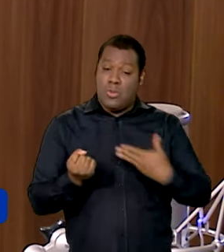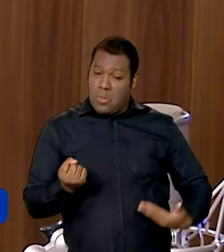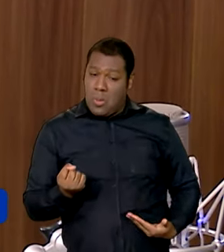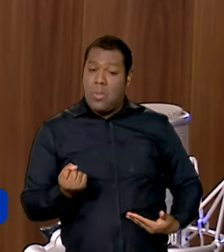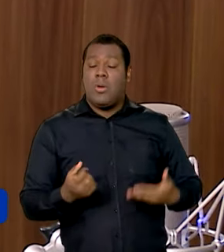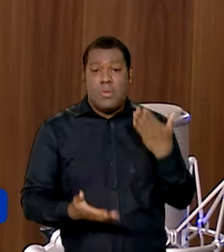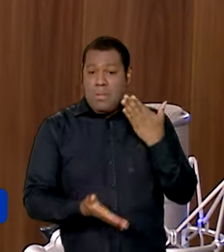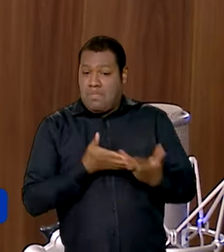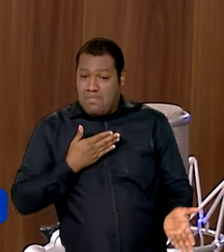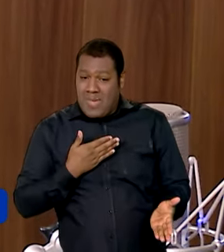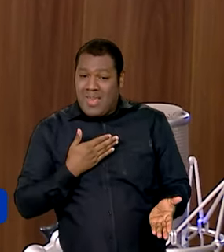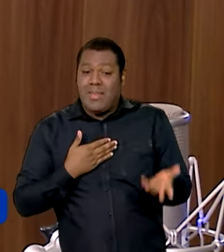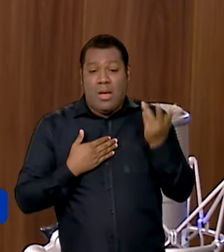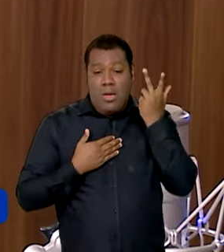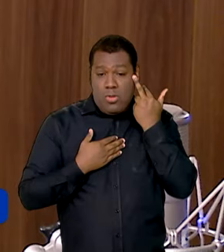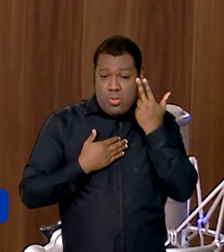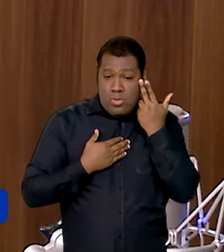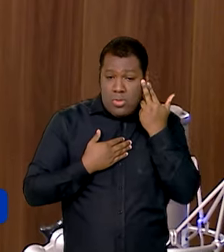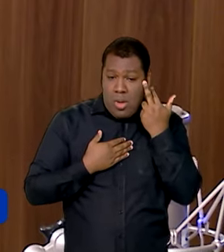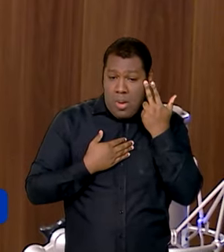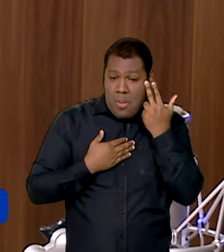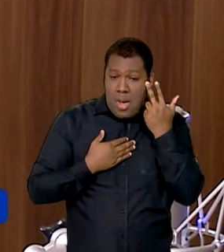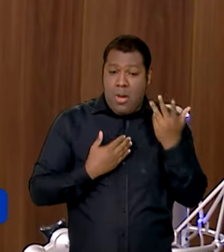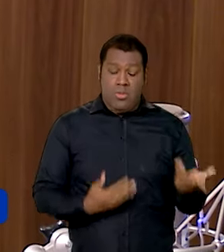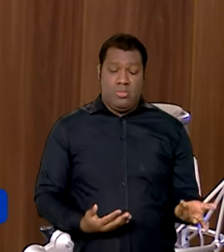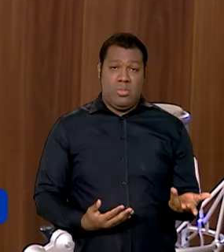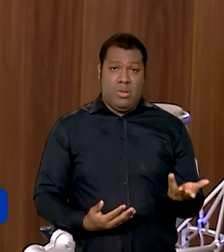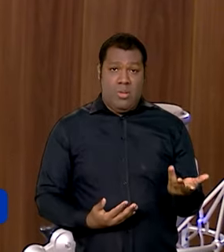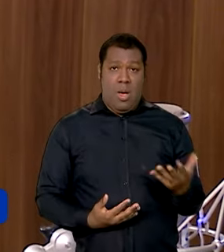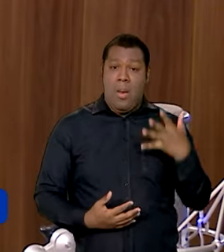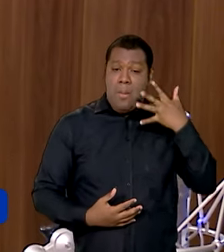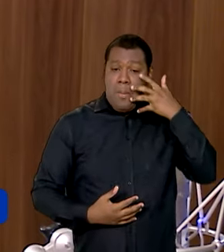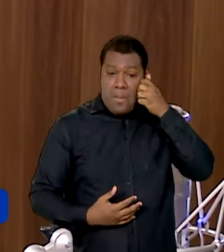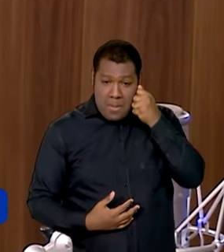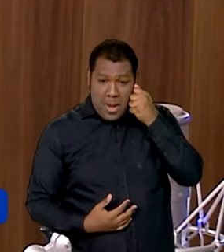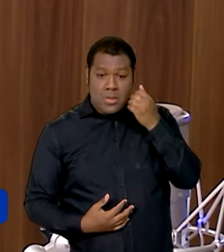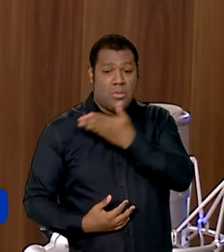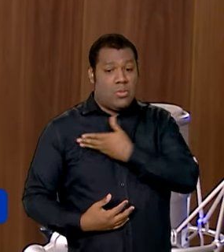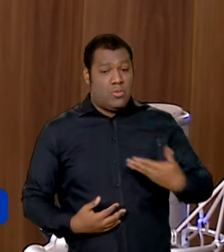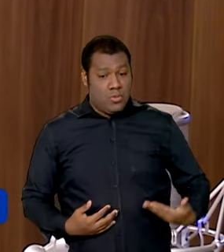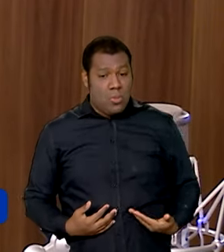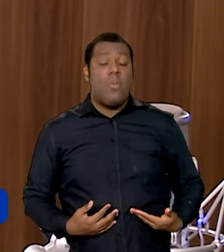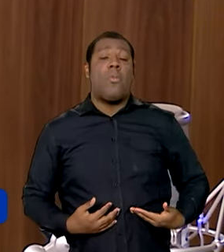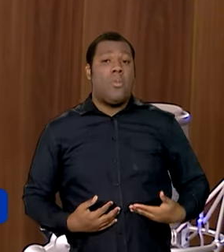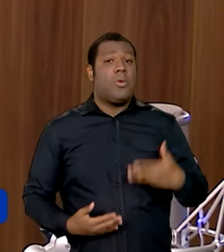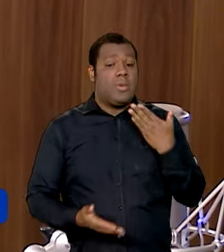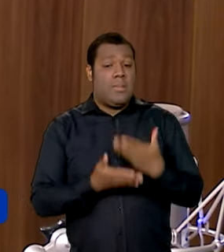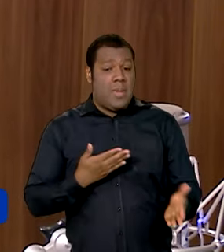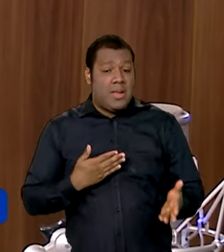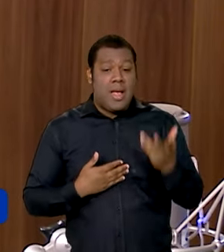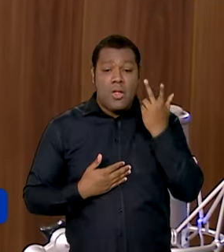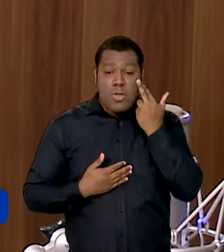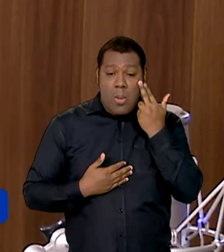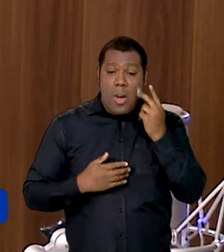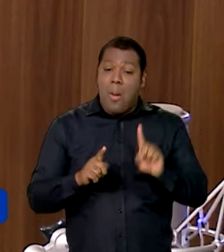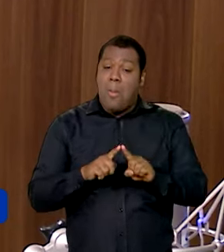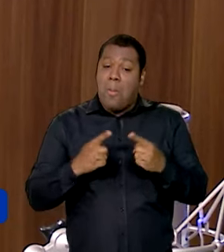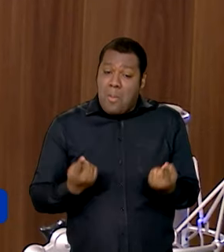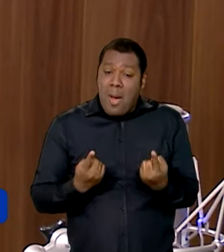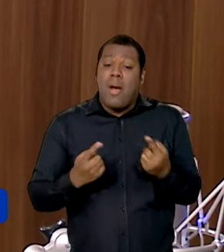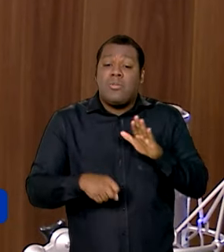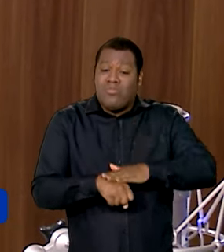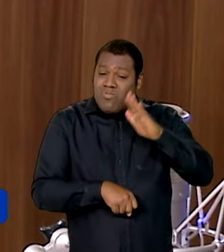mais constante mais frequente mais intensos então isso tem sido desafiador Mas se a gente elimina